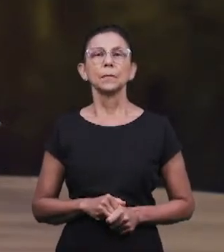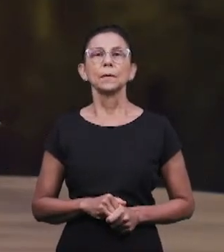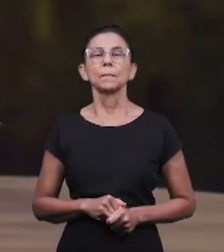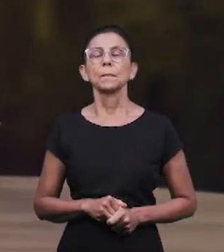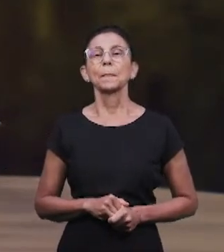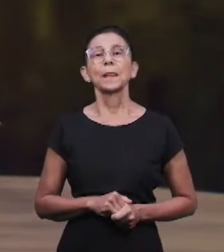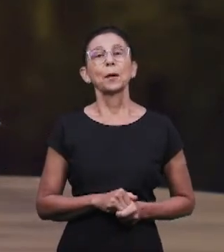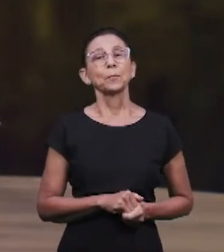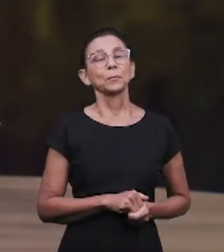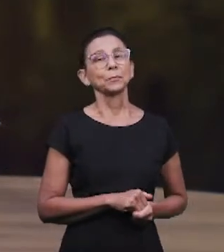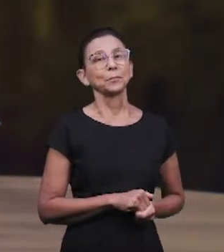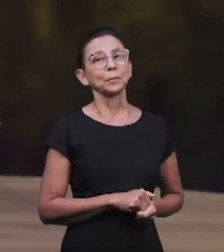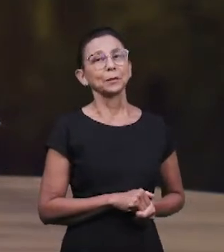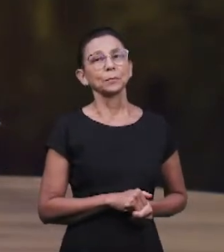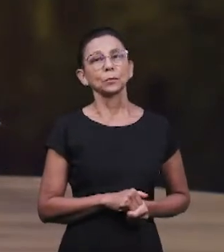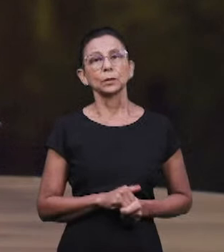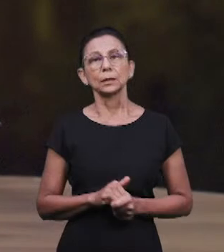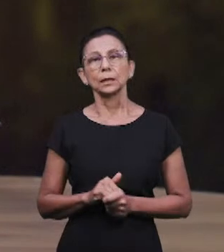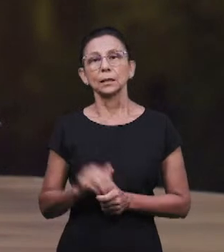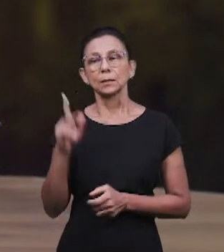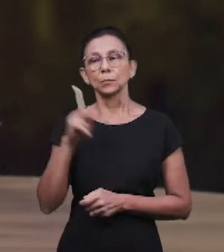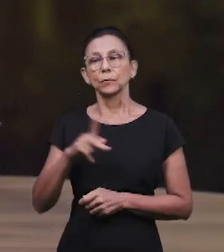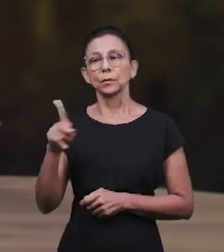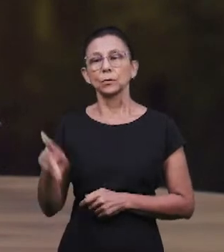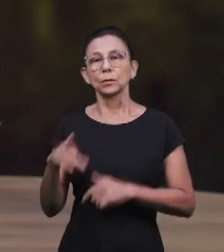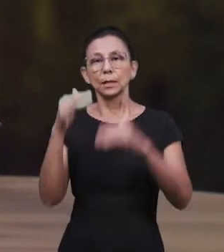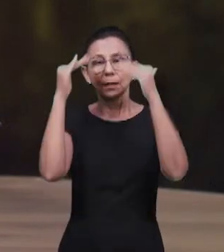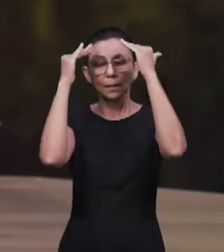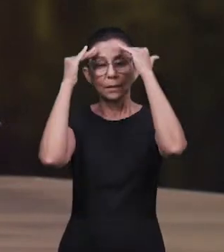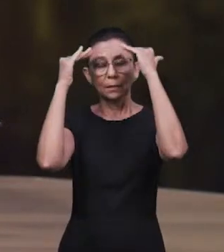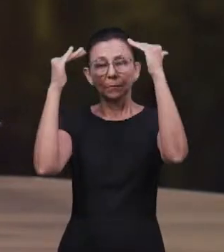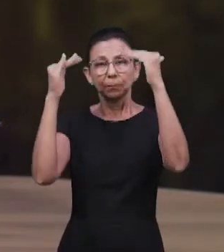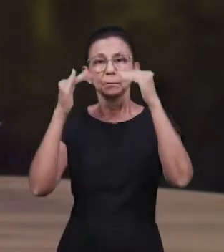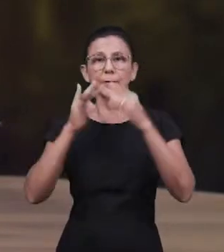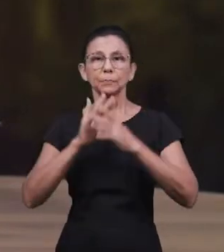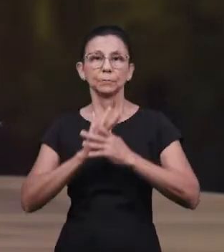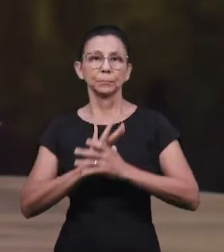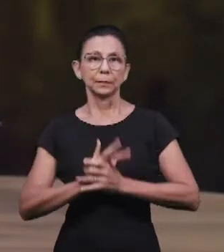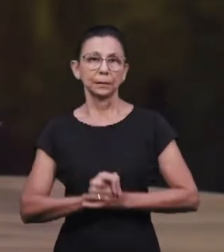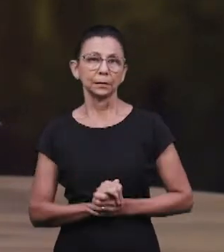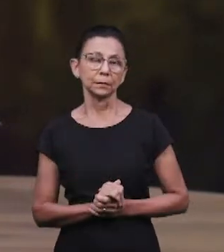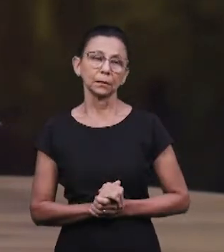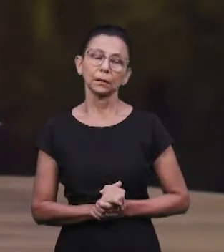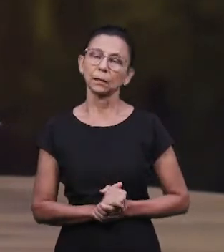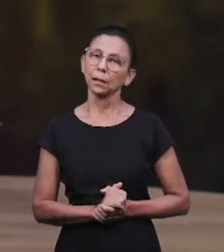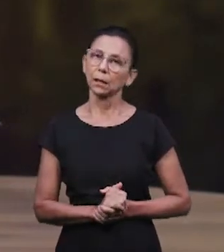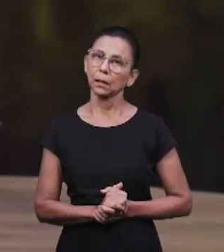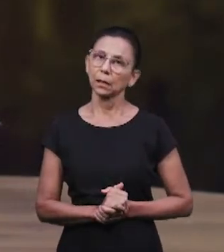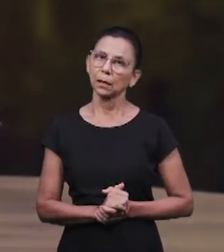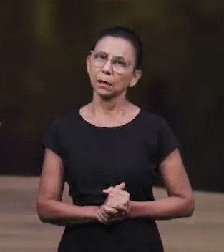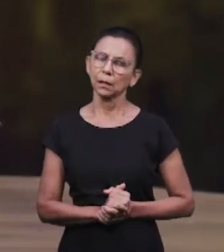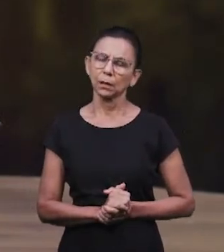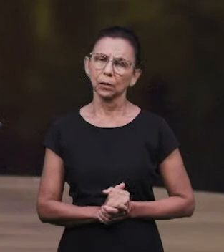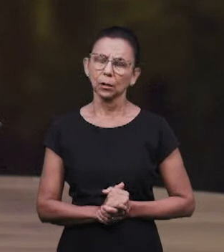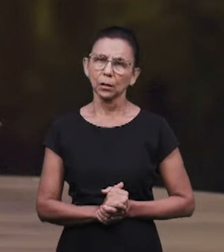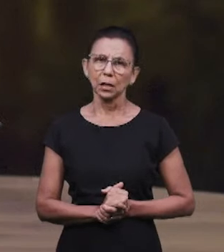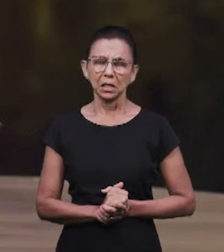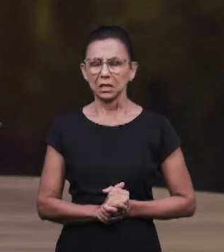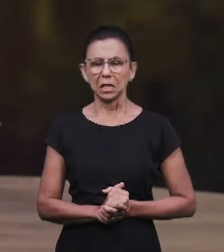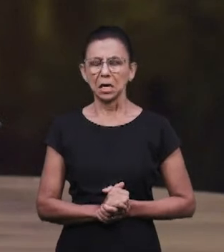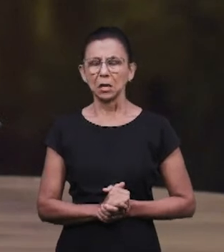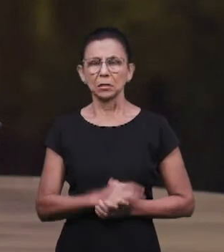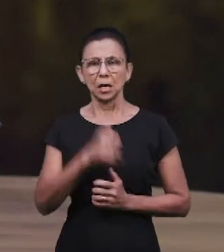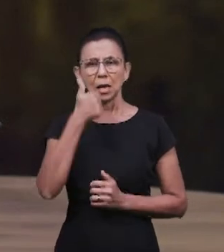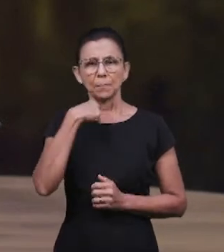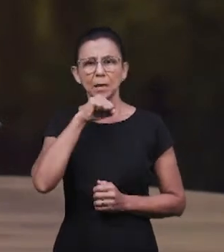se darem bem com as professoras. Às vezes as crianças não querem obedecer às